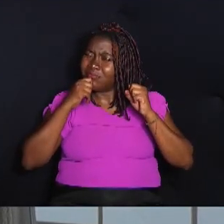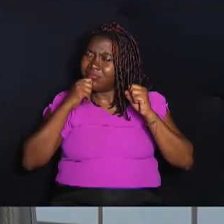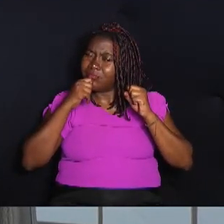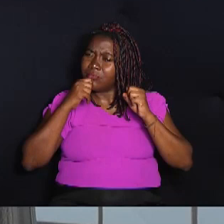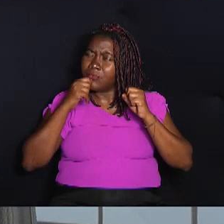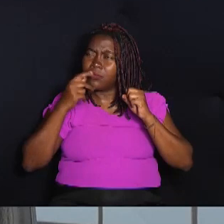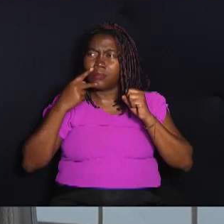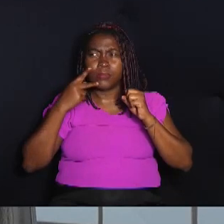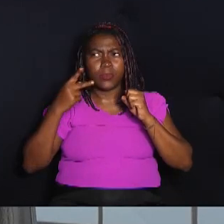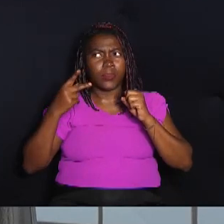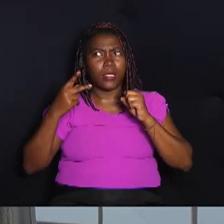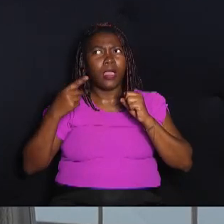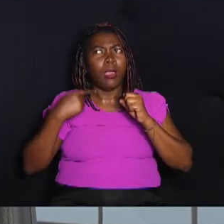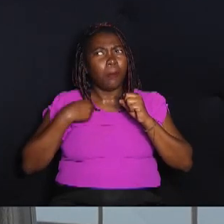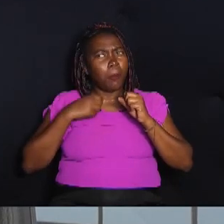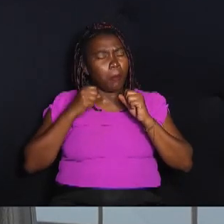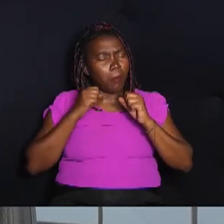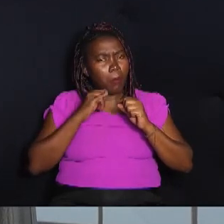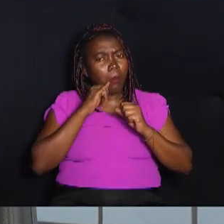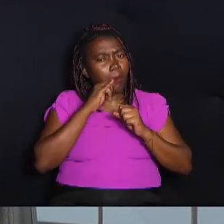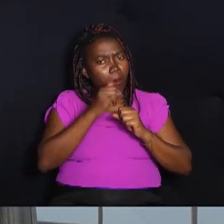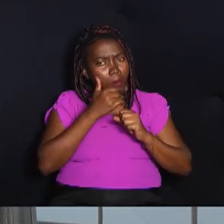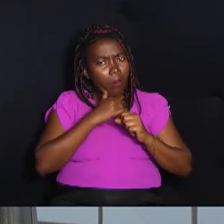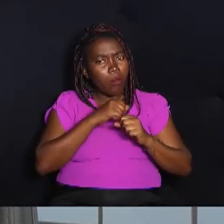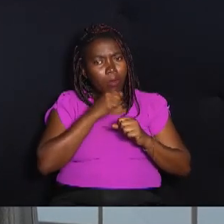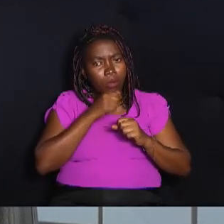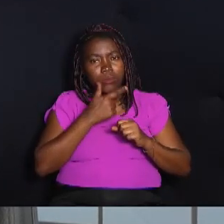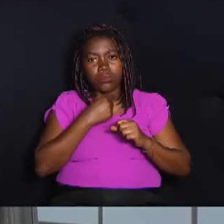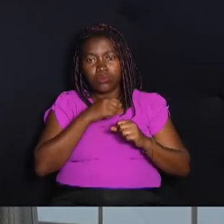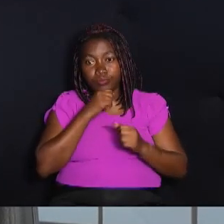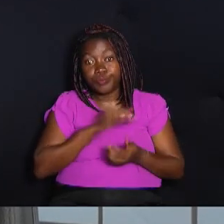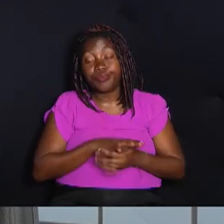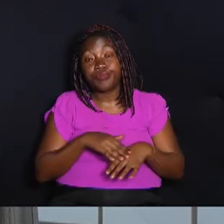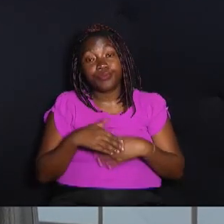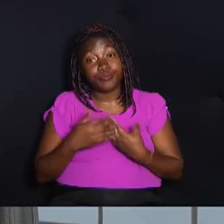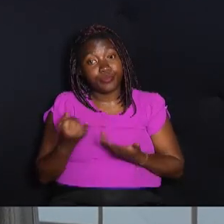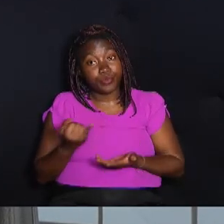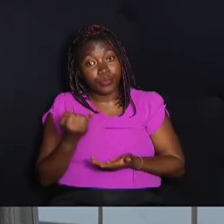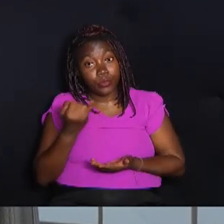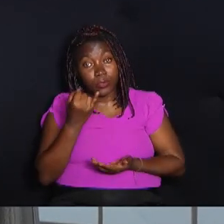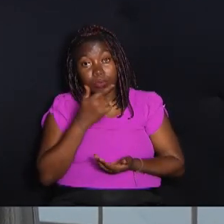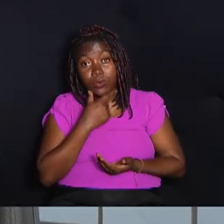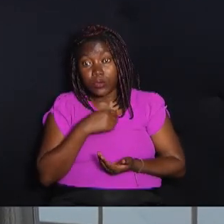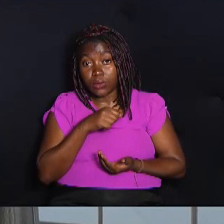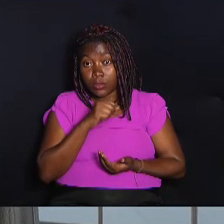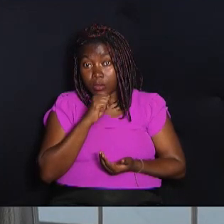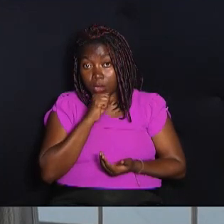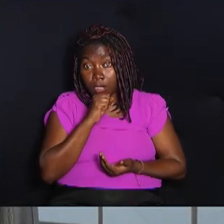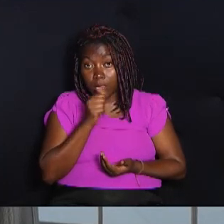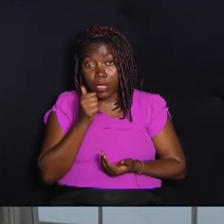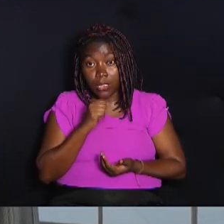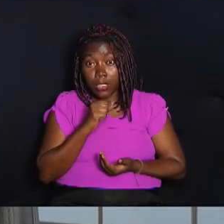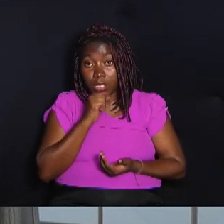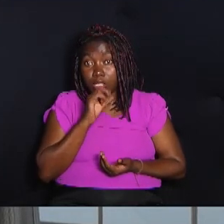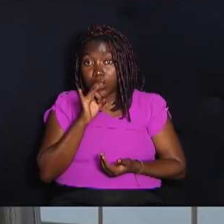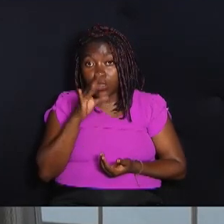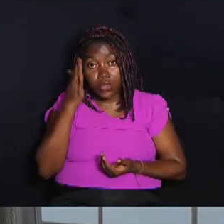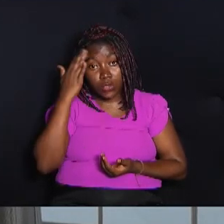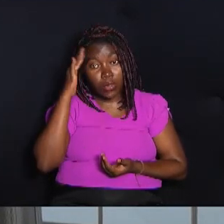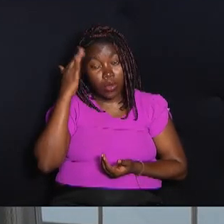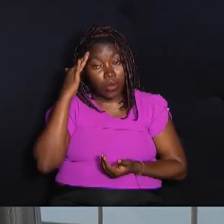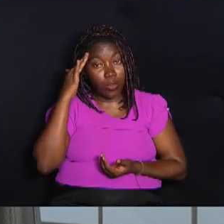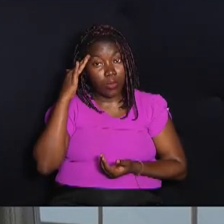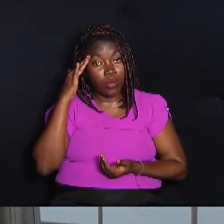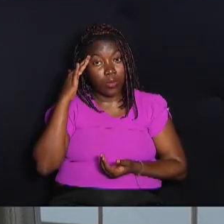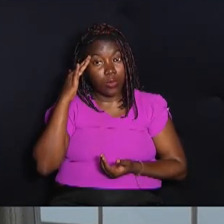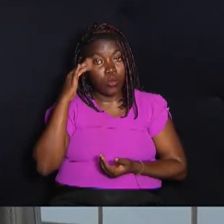posso contar isso para minha mãe ou para o meu pai, né? Então, é importante que os pais não só entendam, né, do que